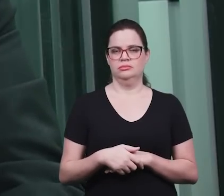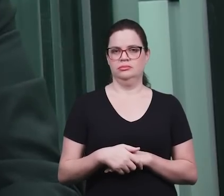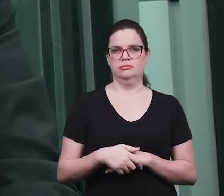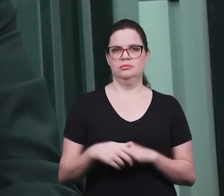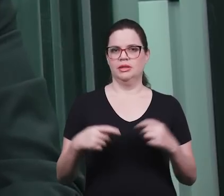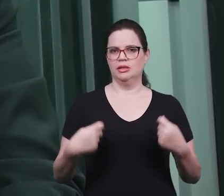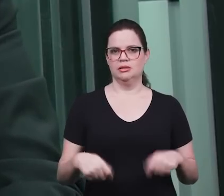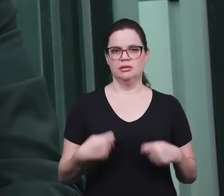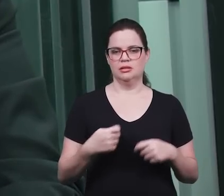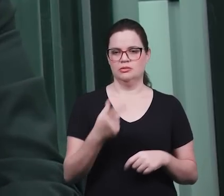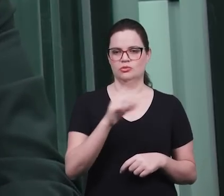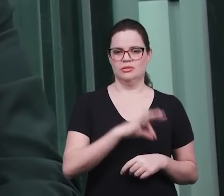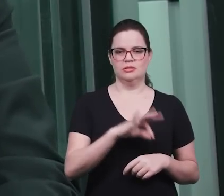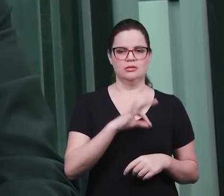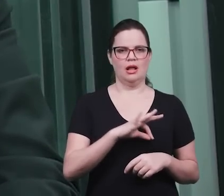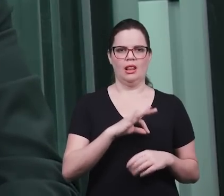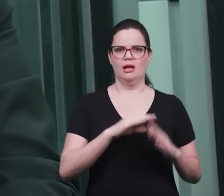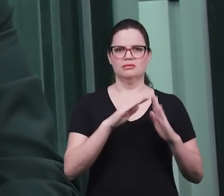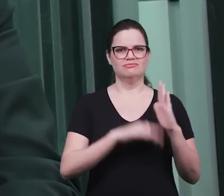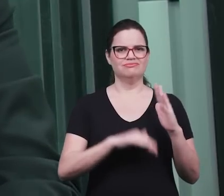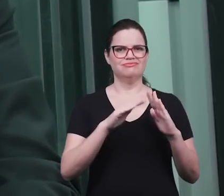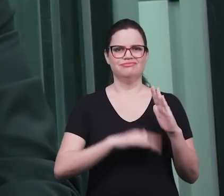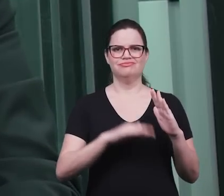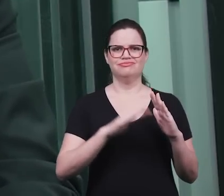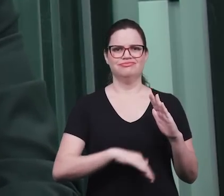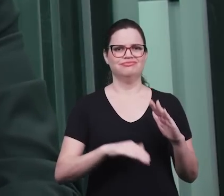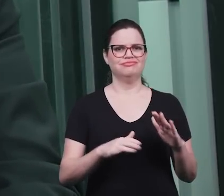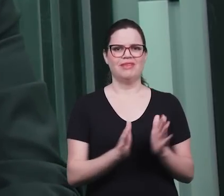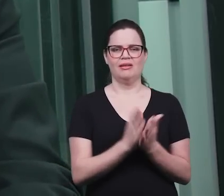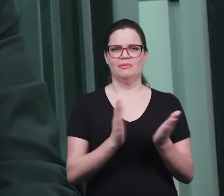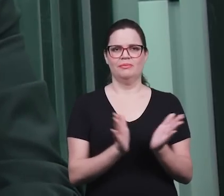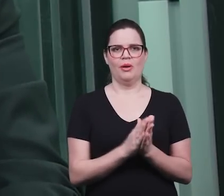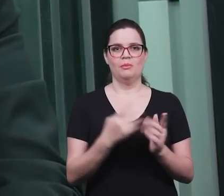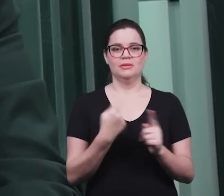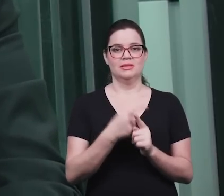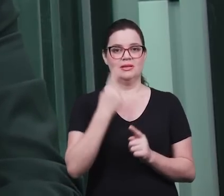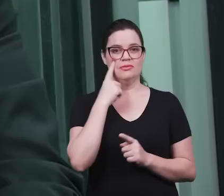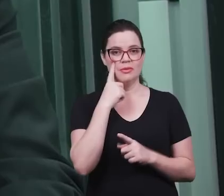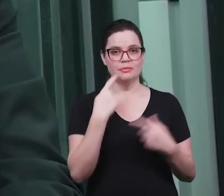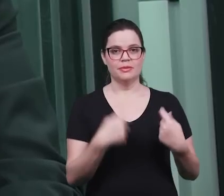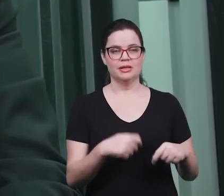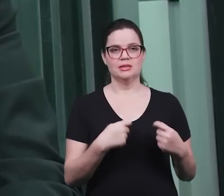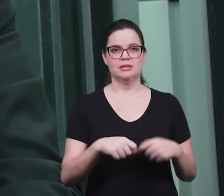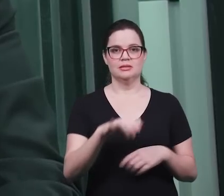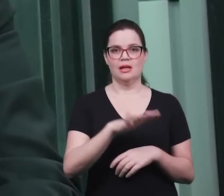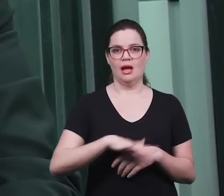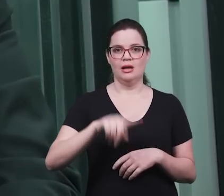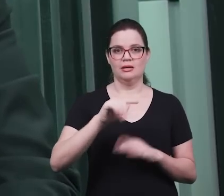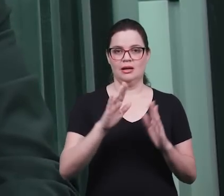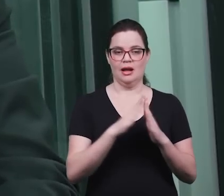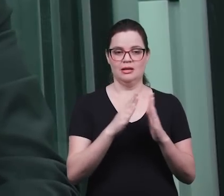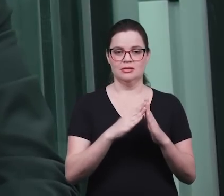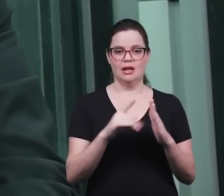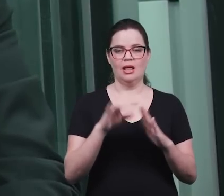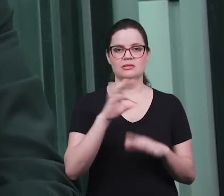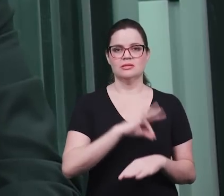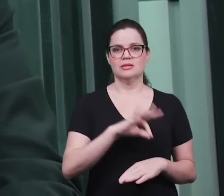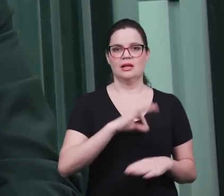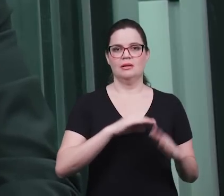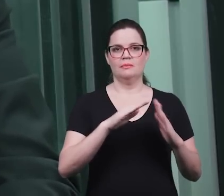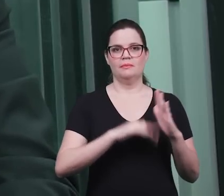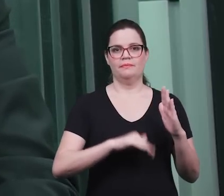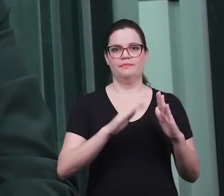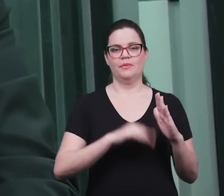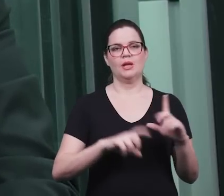elevada, onde se presume que a renda per capita, ou seja, dentro daquele ambiente domiciliar que ela reside, tem que ser